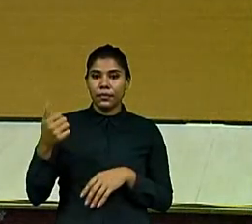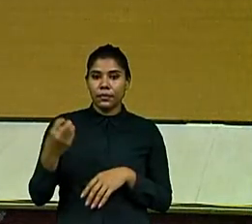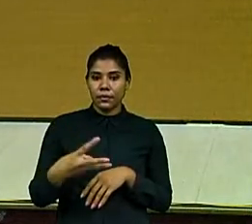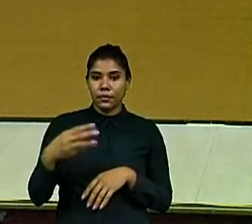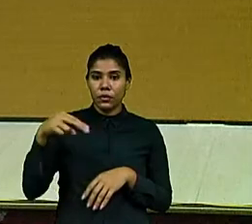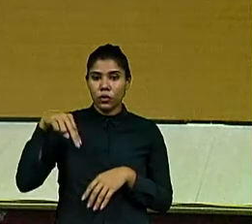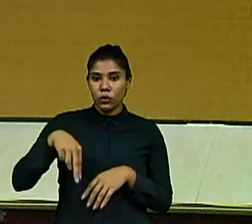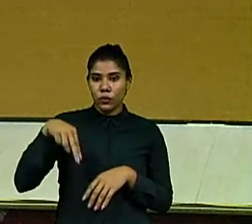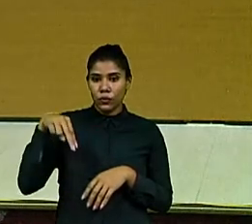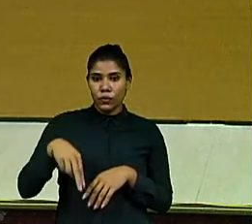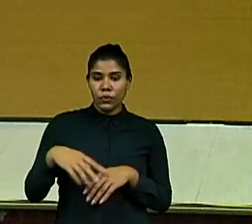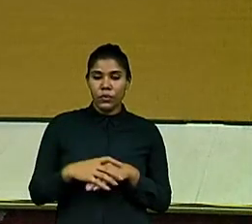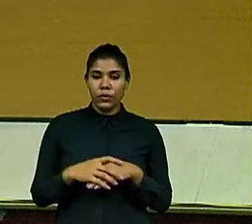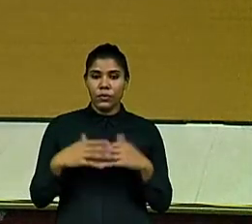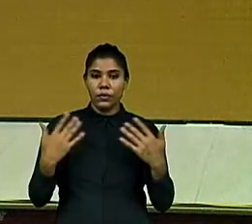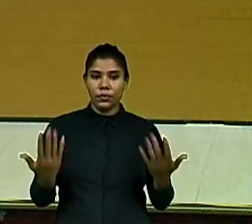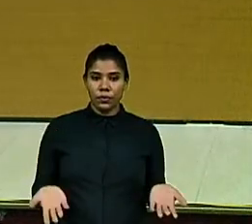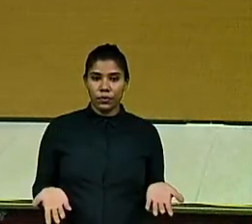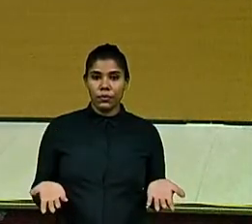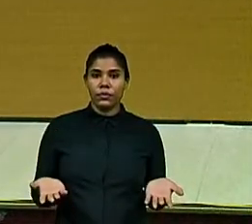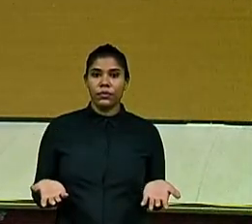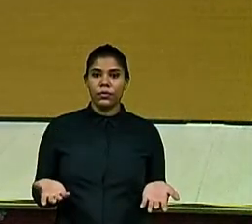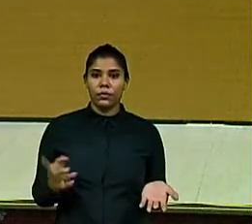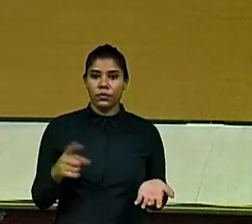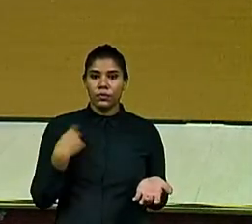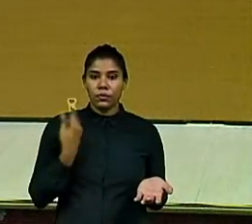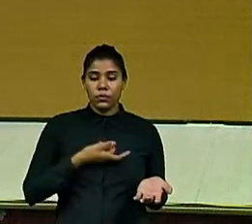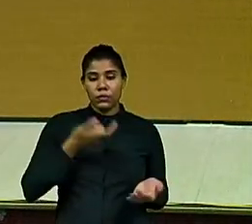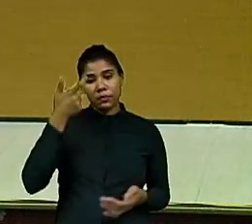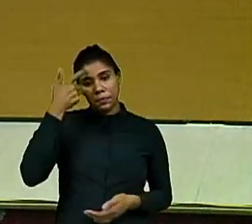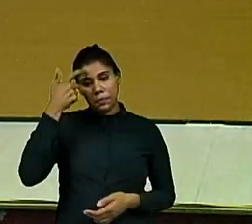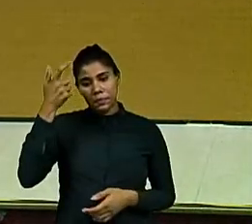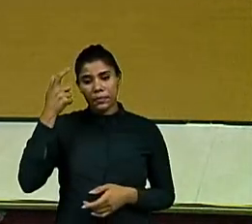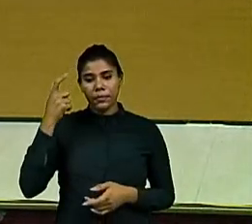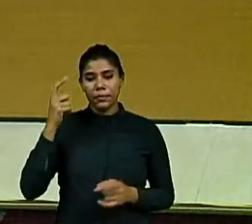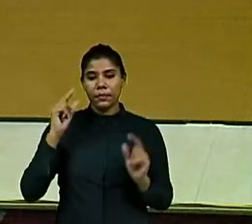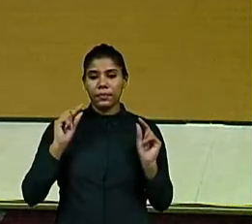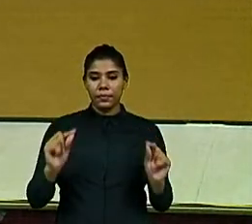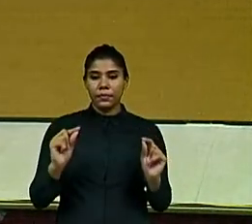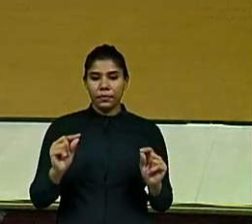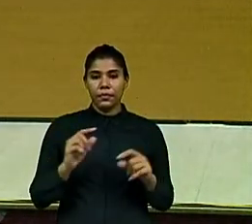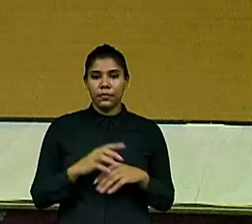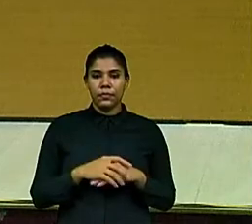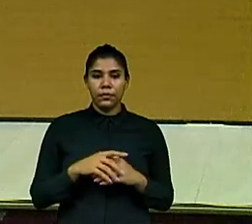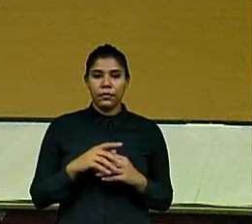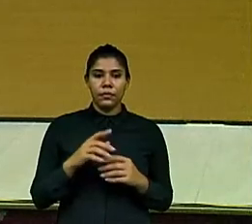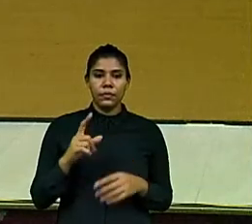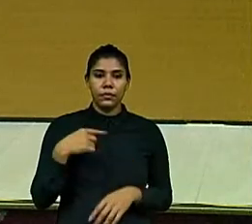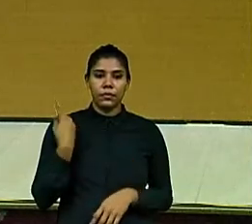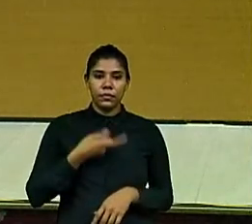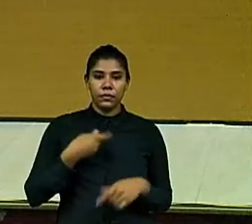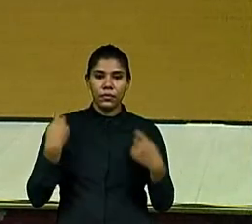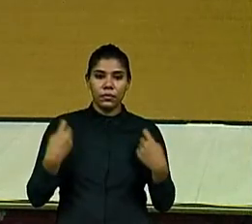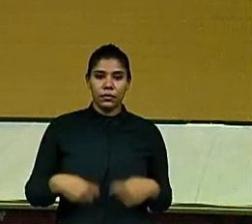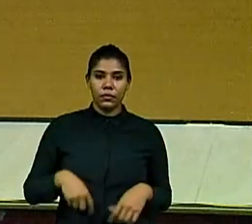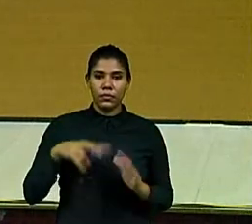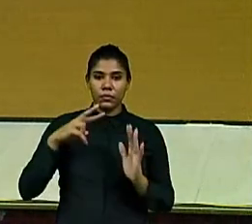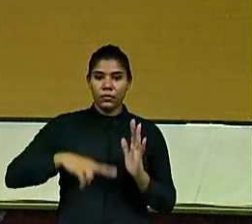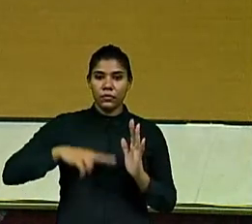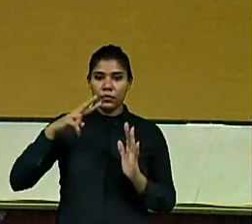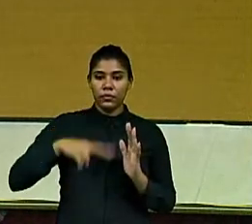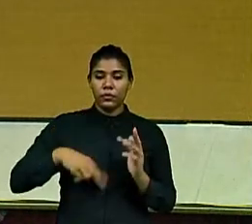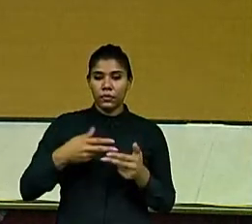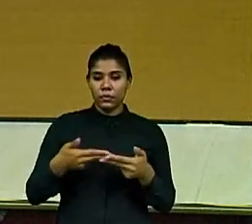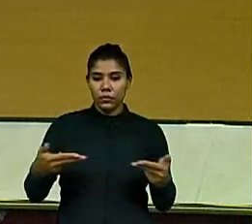então nós estamos aqui pensando no seguinte propósito a gente tem que reler algumas coisas